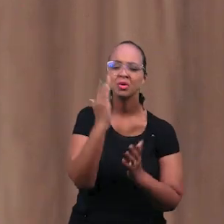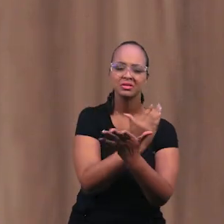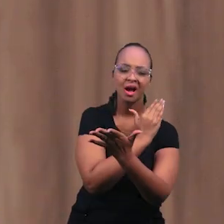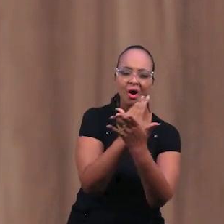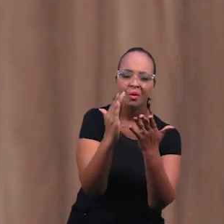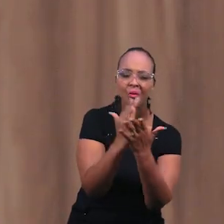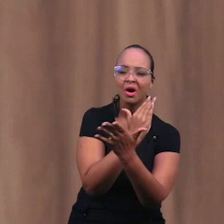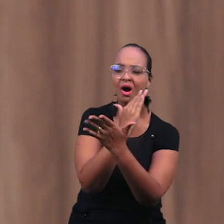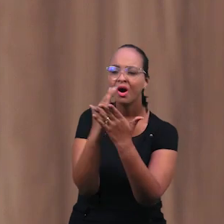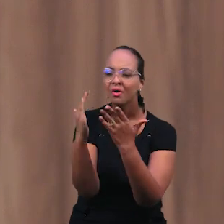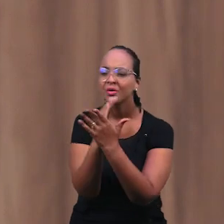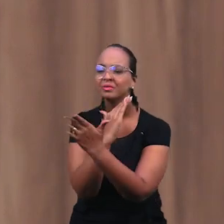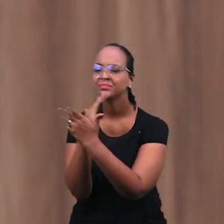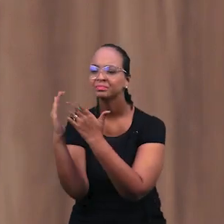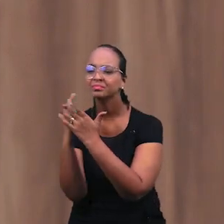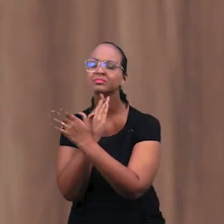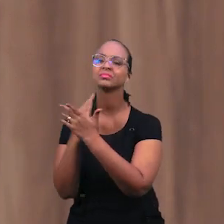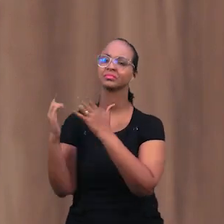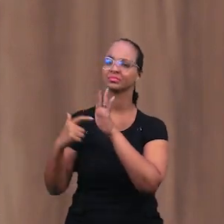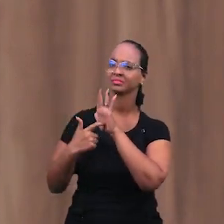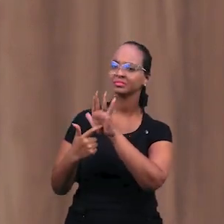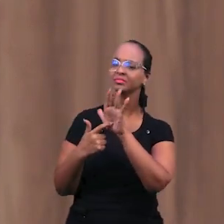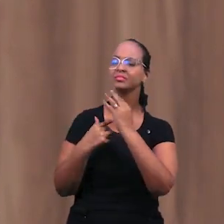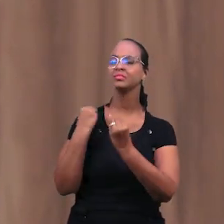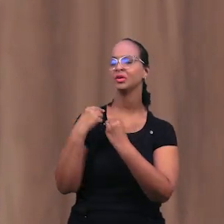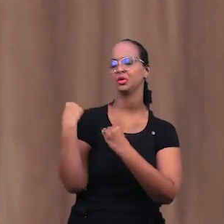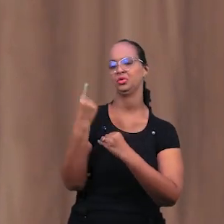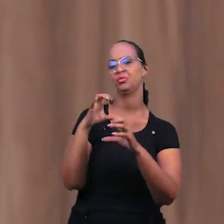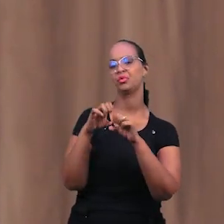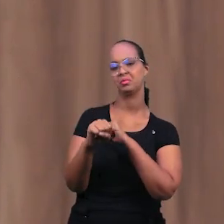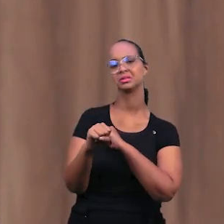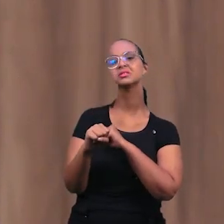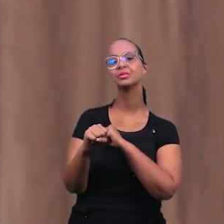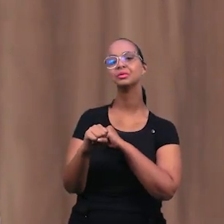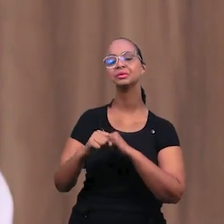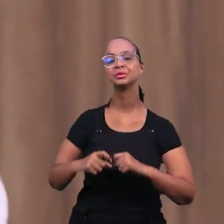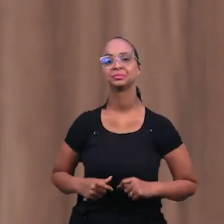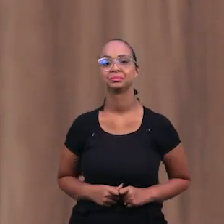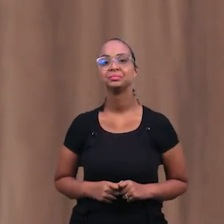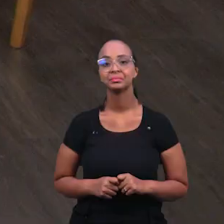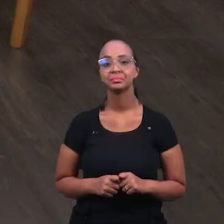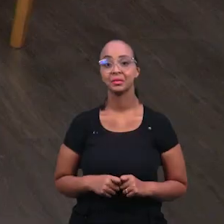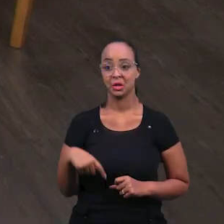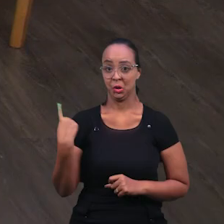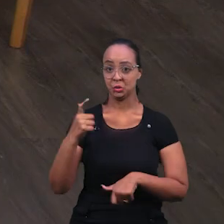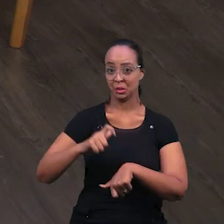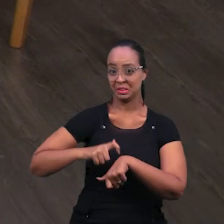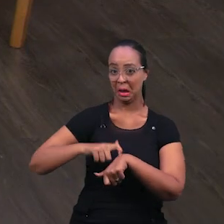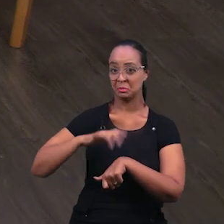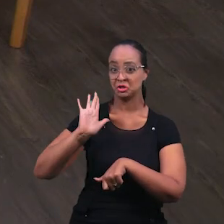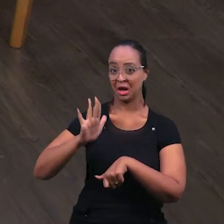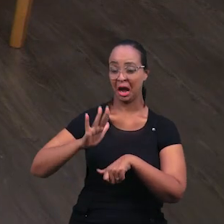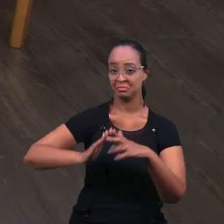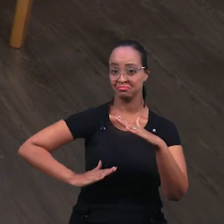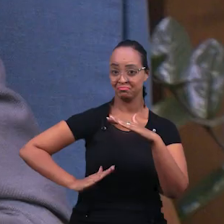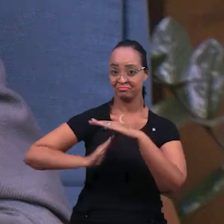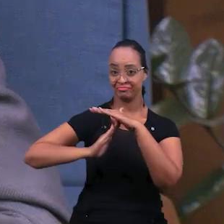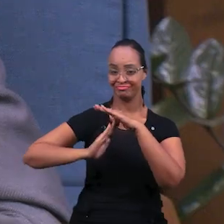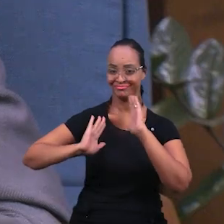deles, né, atravessam a nossa Constituição, a nossa formação, as nossas famílias. Coisa né? boa. Nosso tempo já está bastante